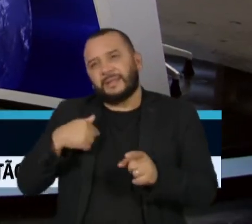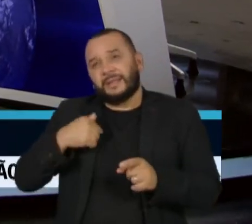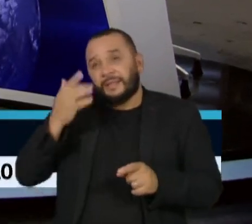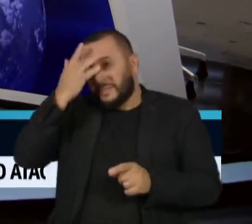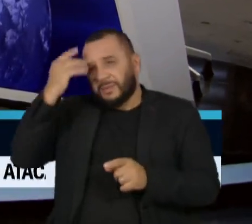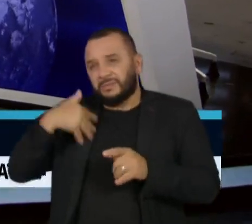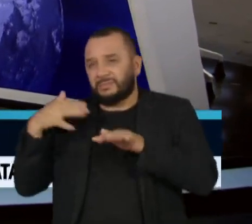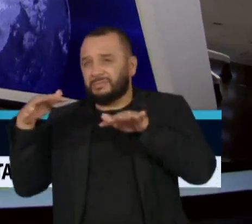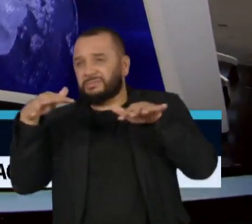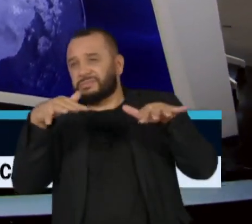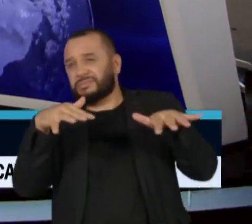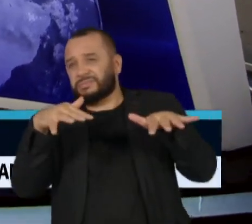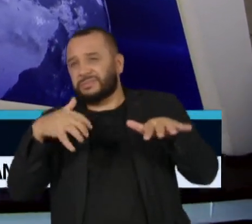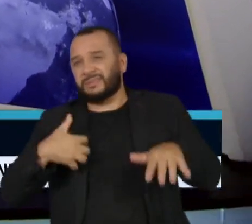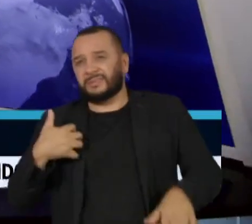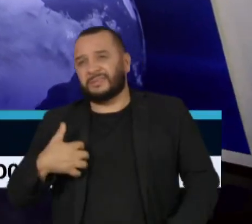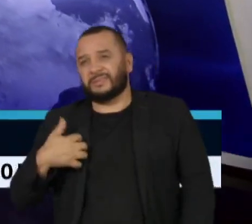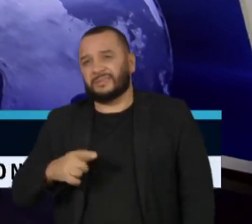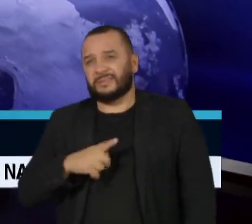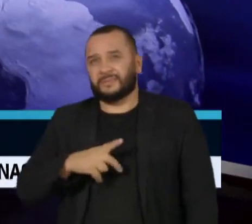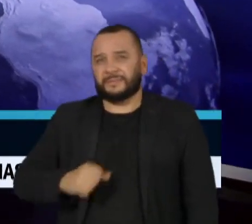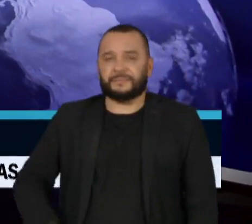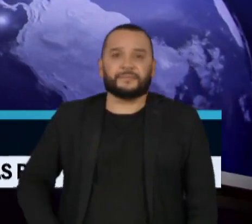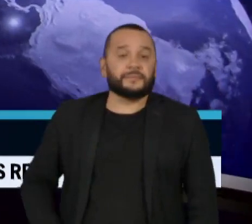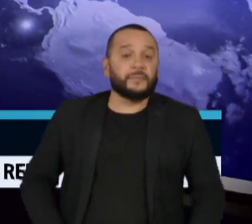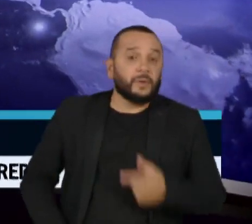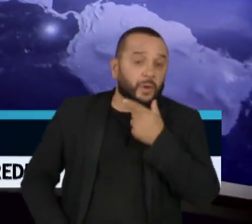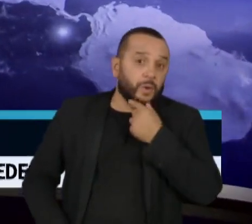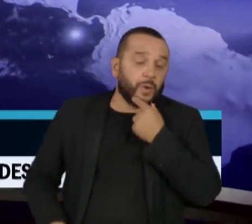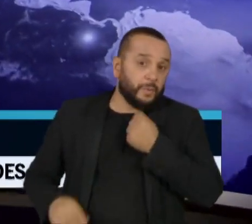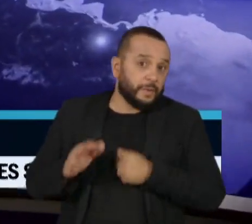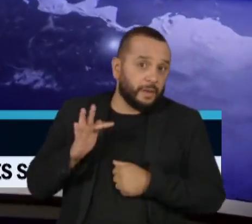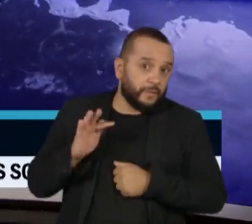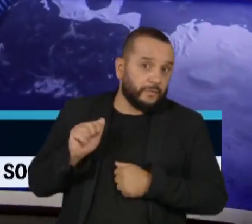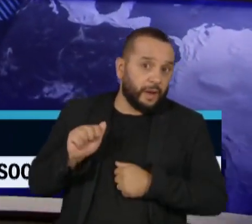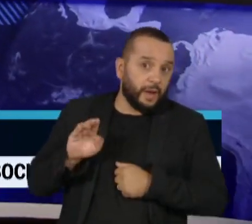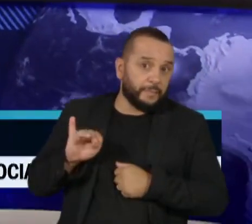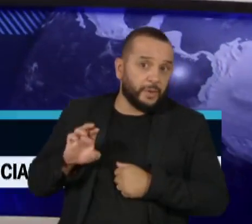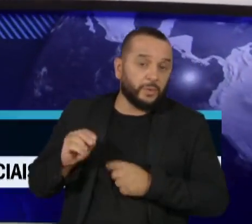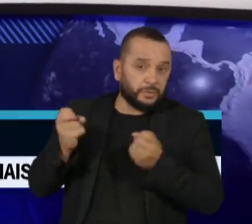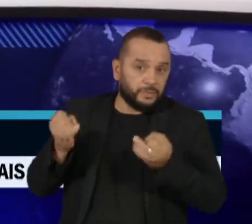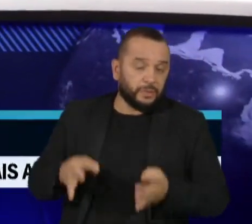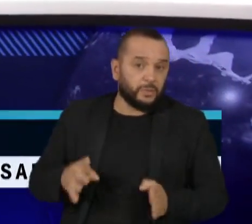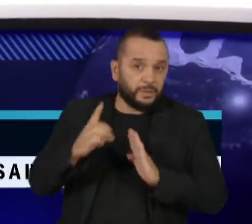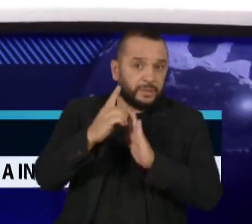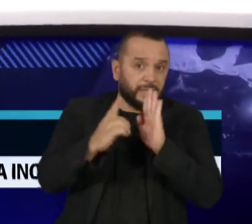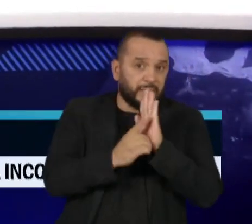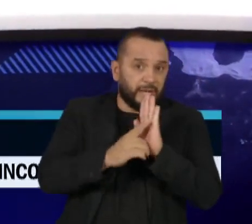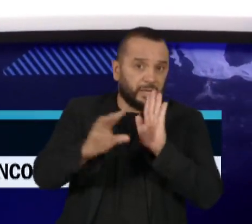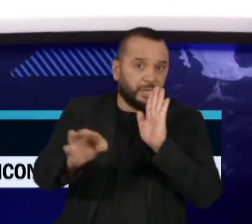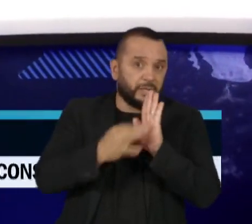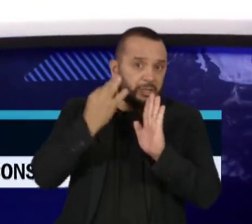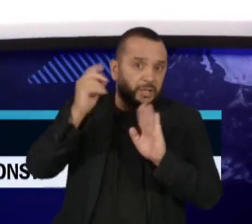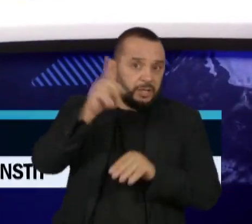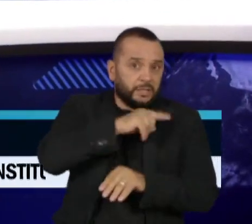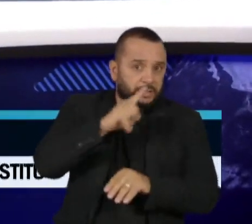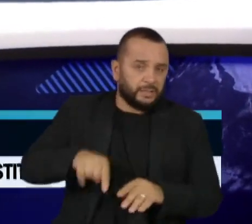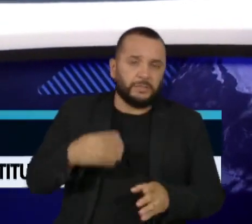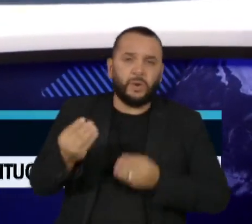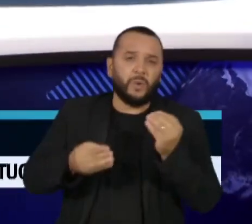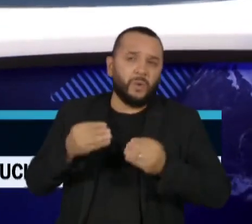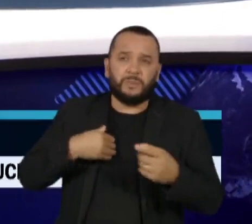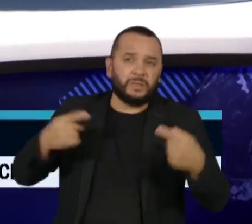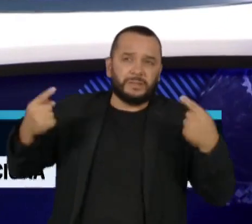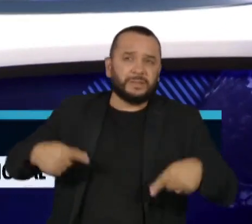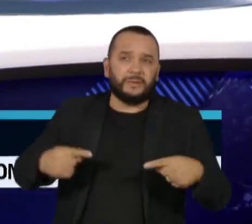Sérgio um espectador o Fábio Medeiros ele até diz aqui pelo Twitter que o revogaço é necessário mas a questão é qual é o tamanho do desafio para fazer